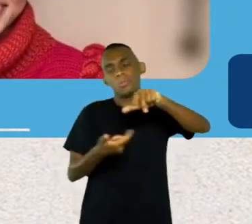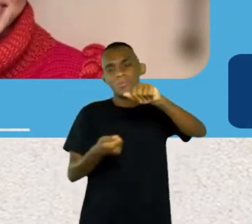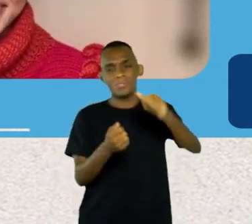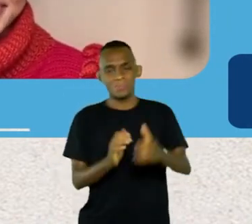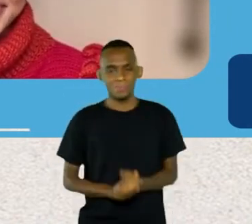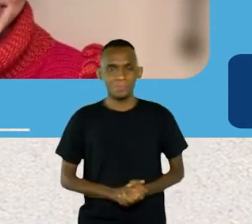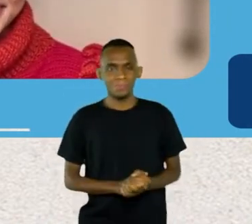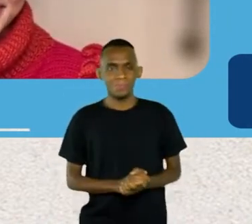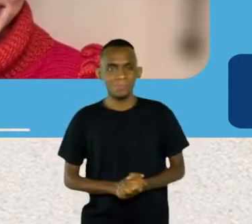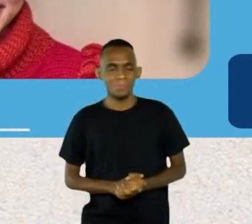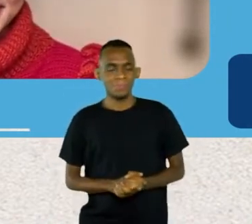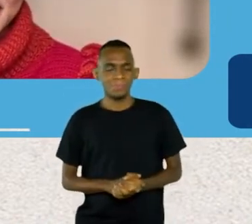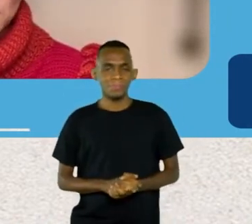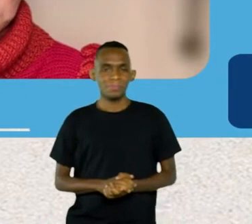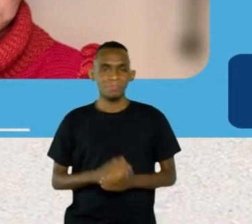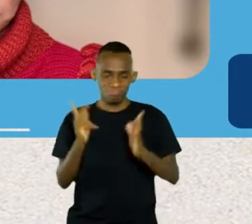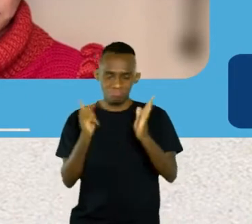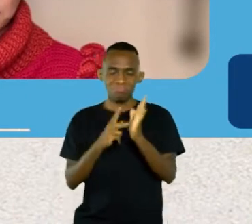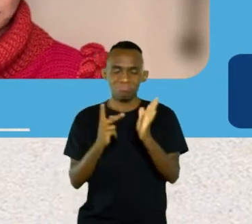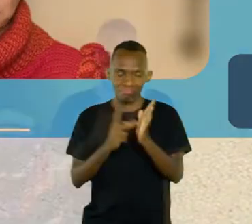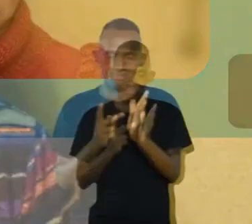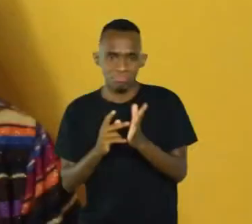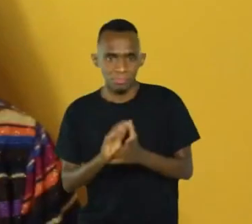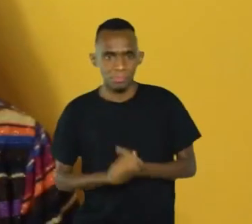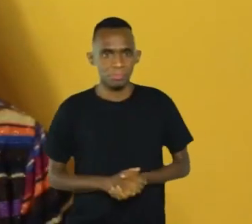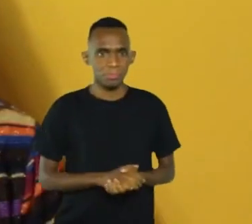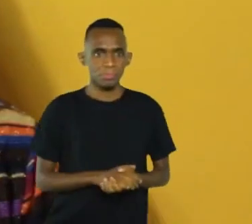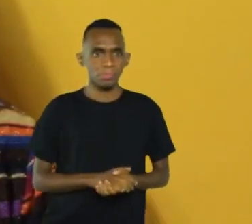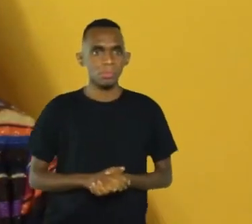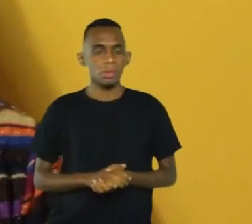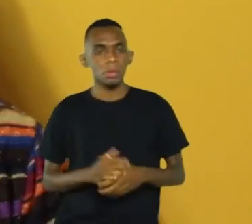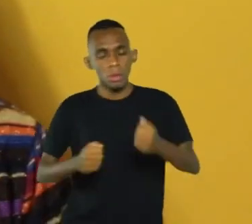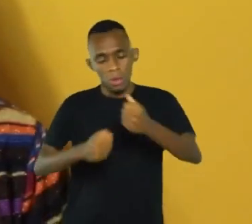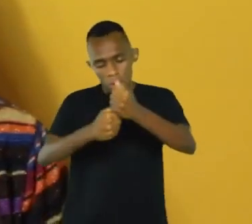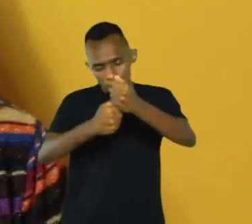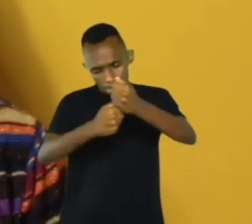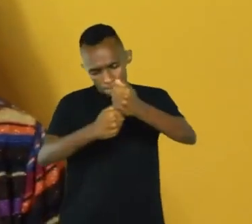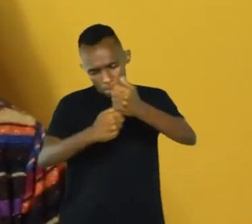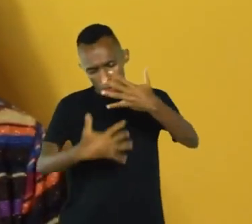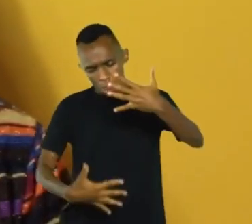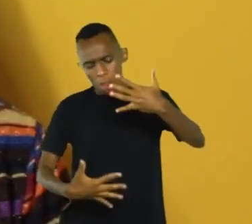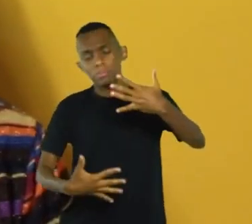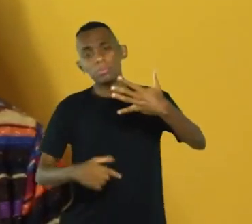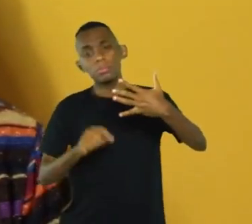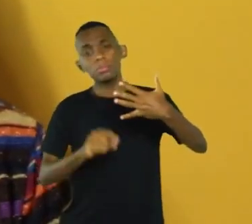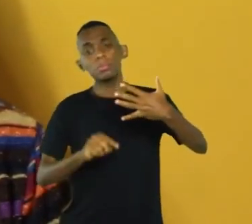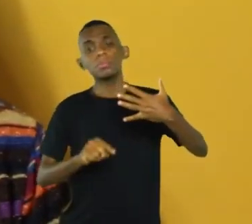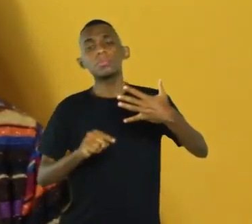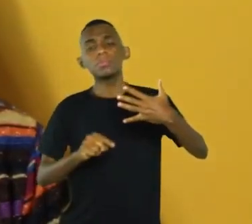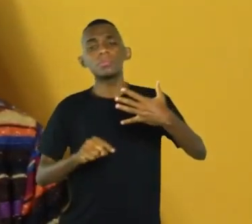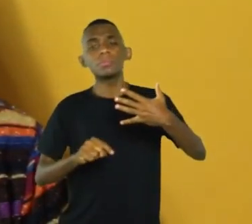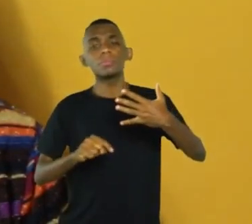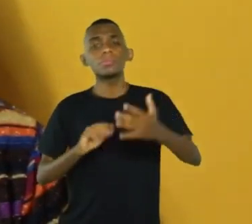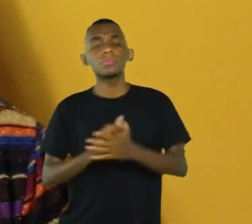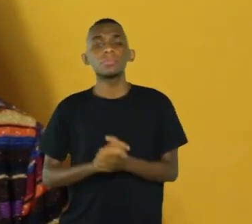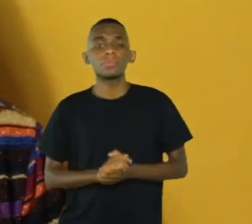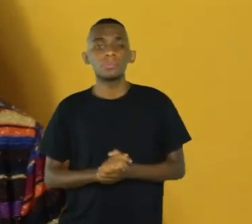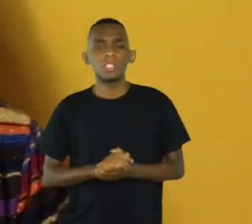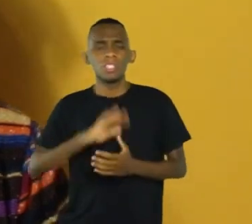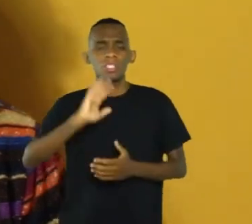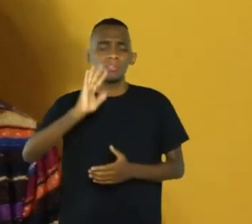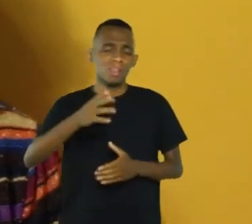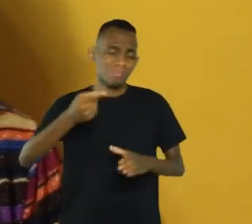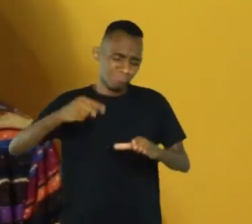Sim, verdade. Aqui os comentários no YouTube. A Janine diz: Eu já fui ao fundo do